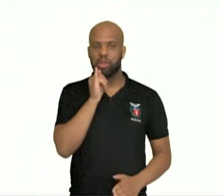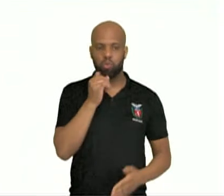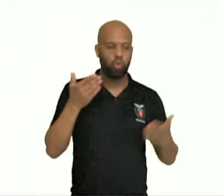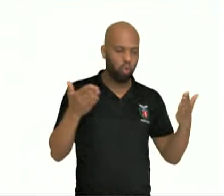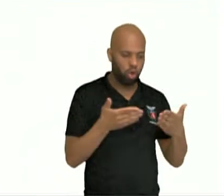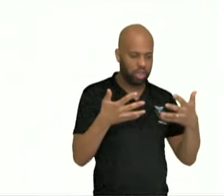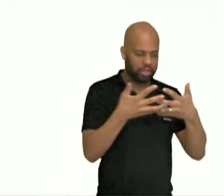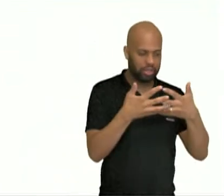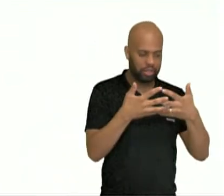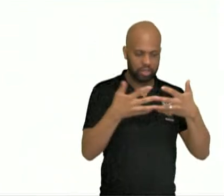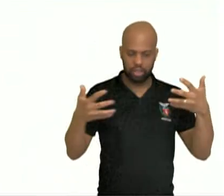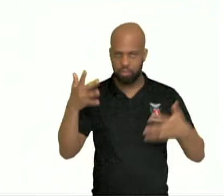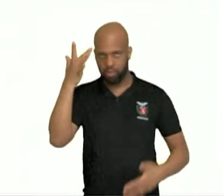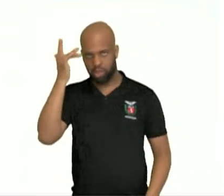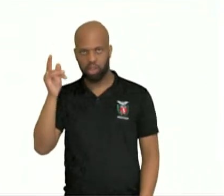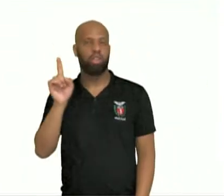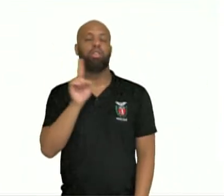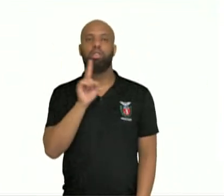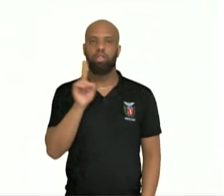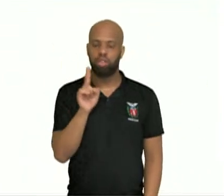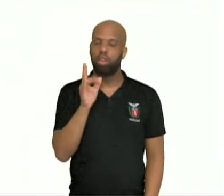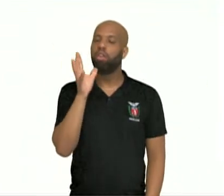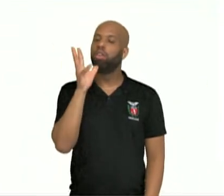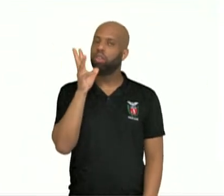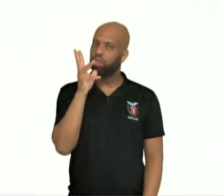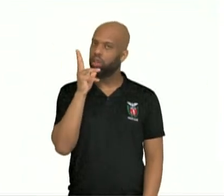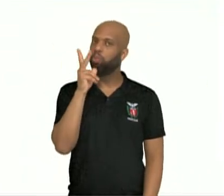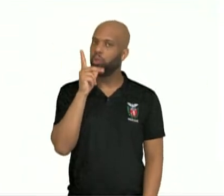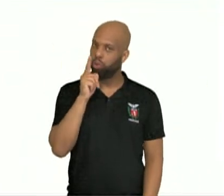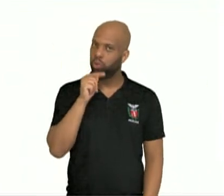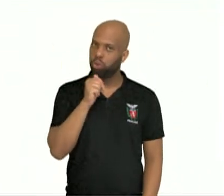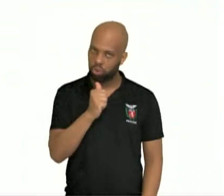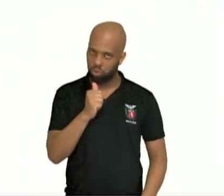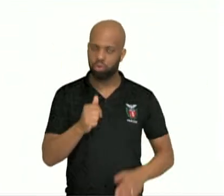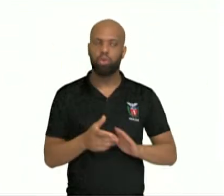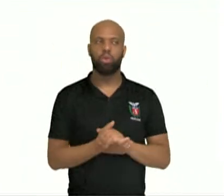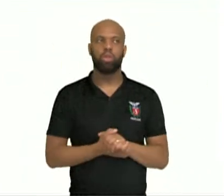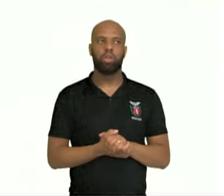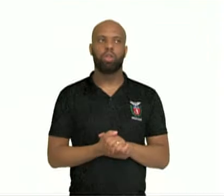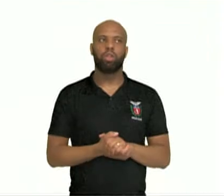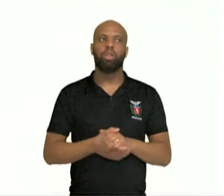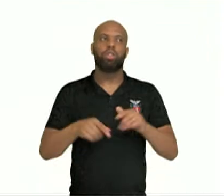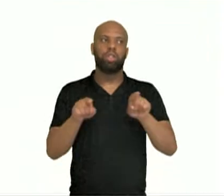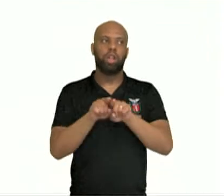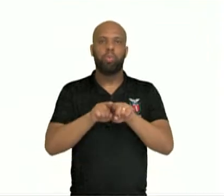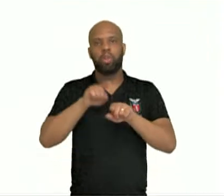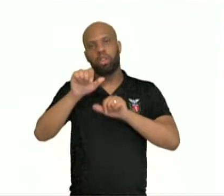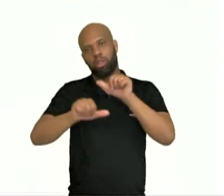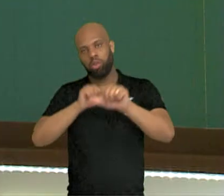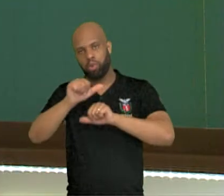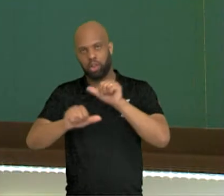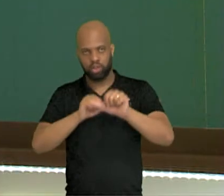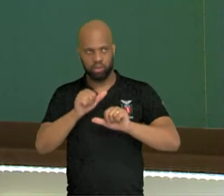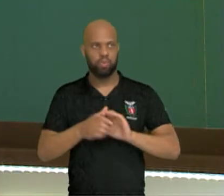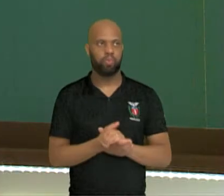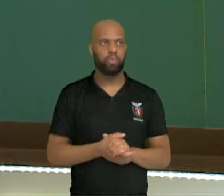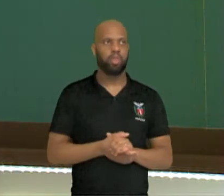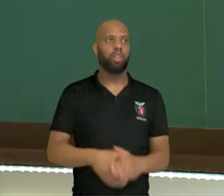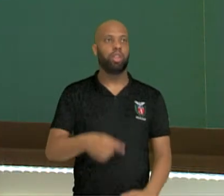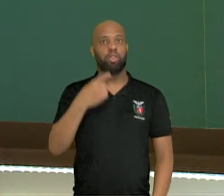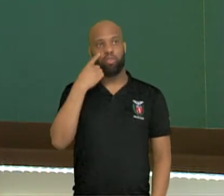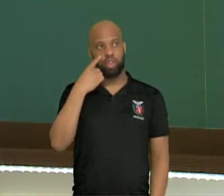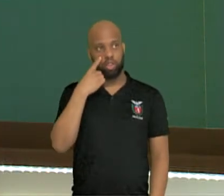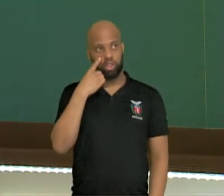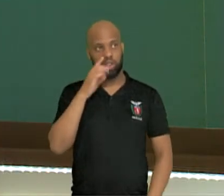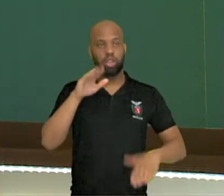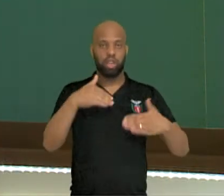o outro, mas num processo muito longo de formação do planeta Terra e de transformação do planeta, até chegar